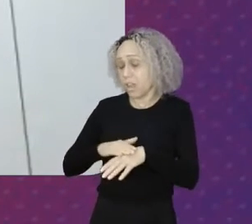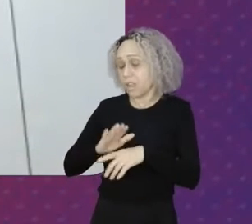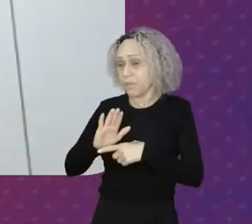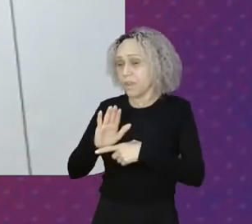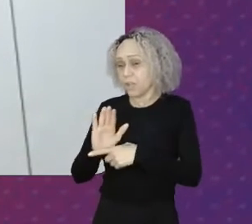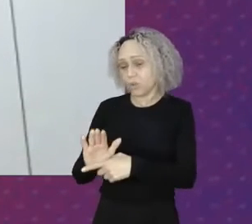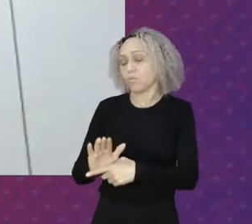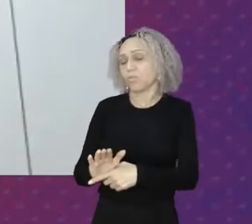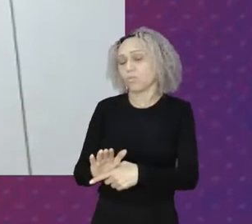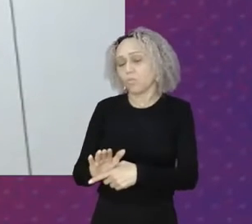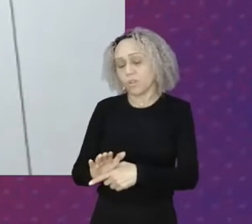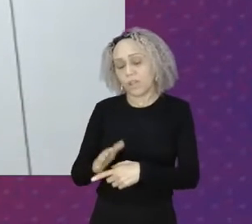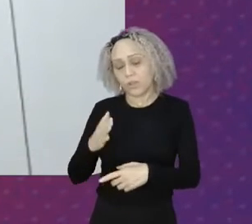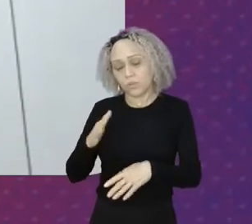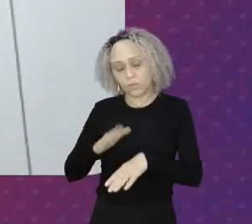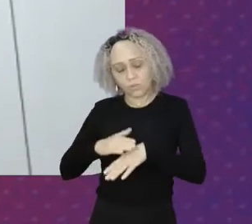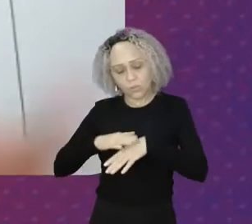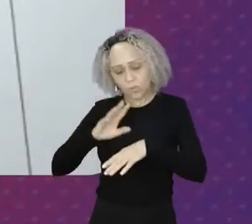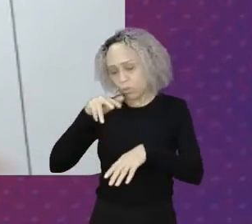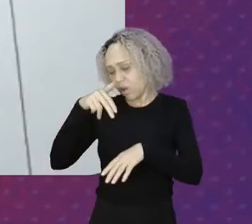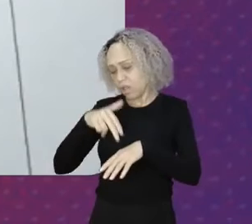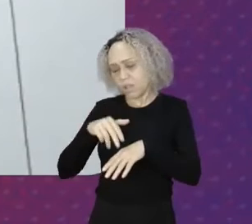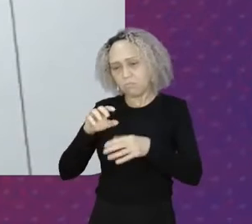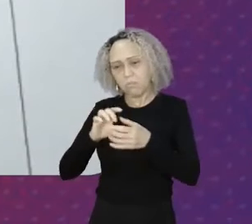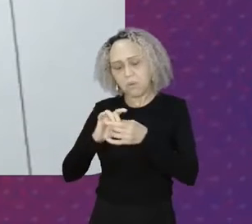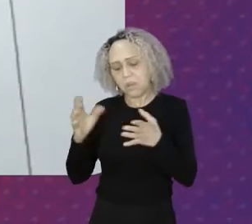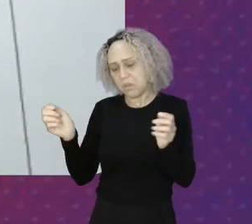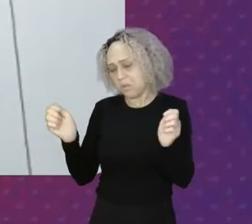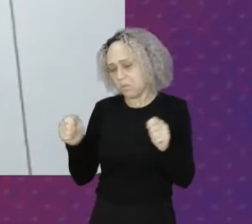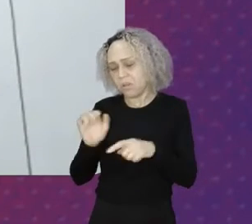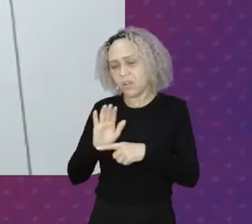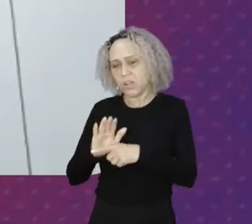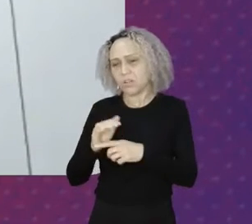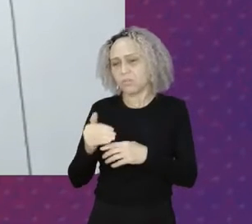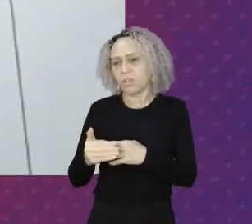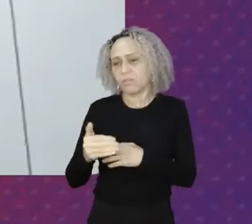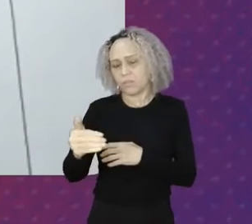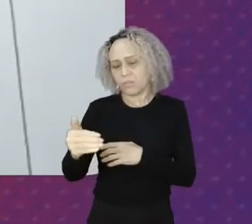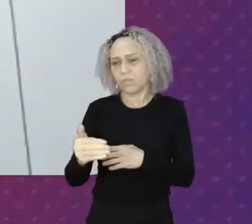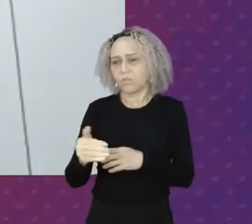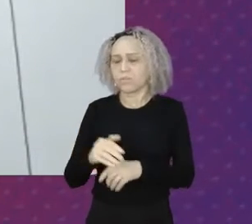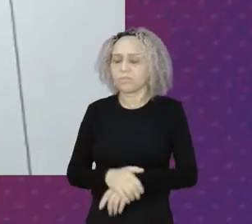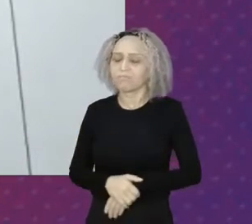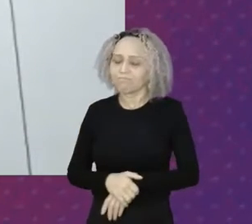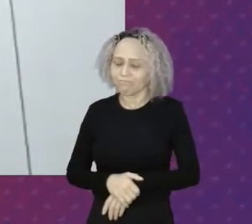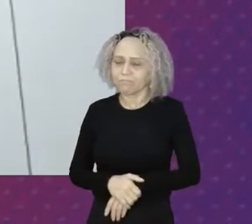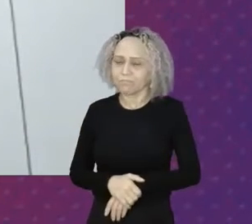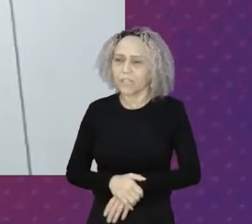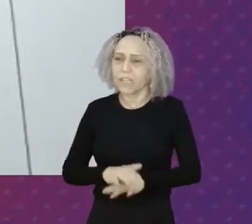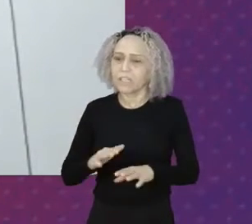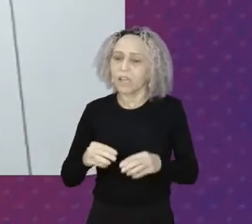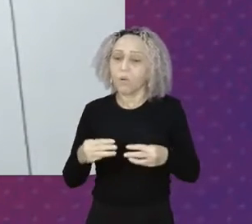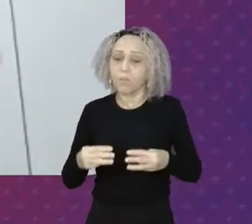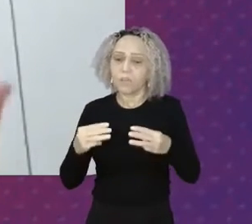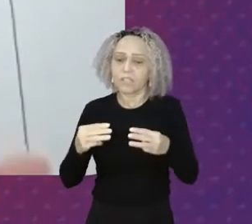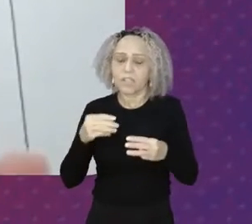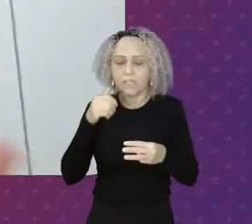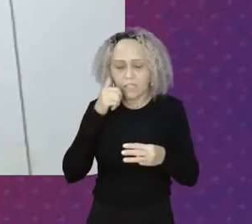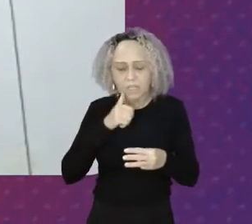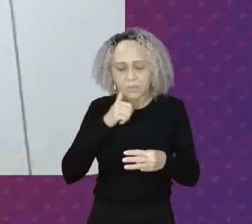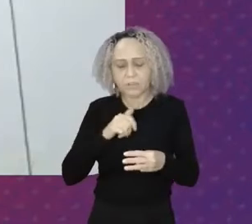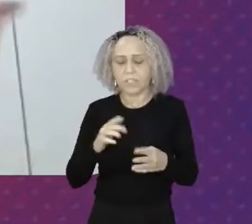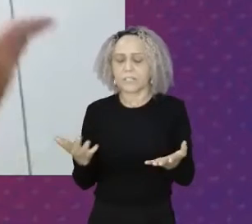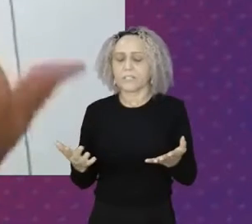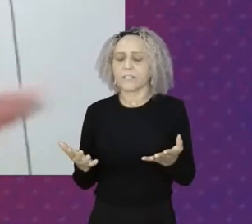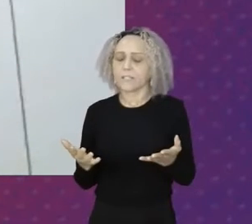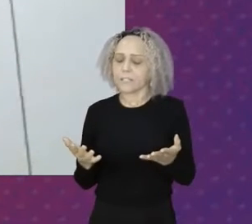momentos, espero ter contribuído, trazendo um pouco das ações do Ministério das Mulheres nesse debate de enfrentamento à